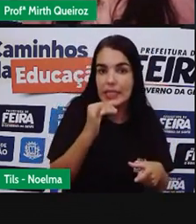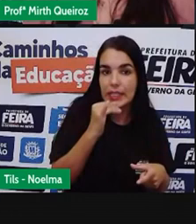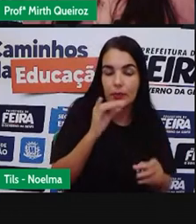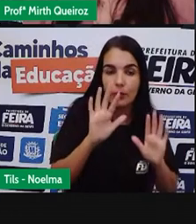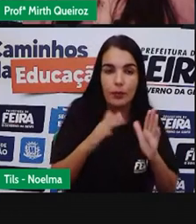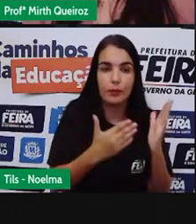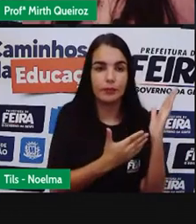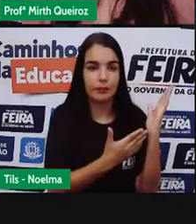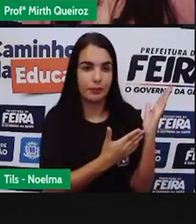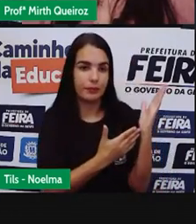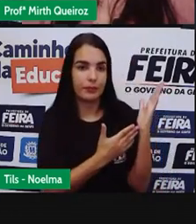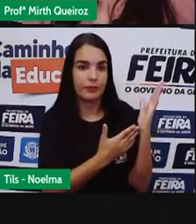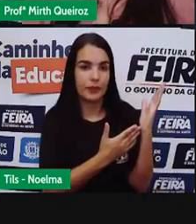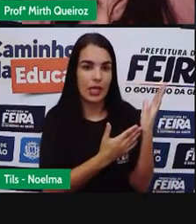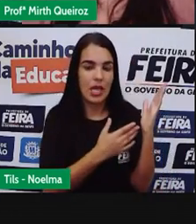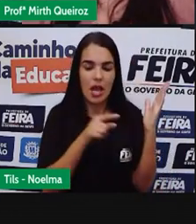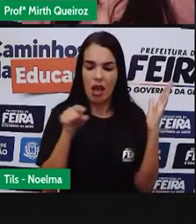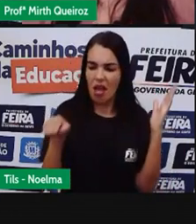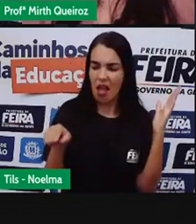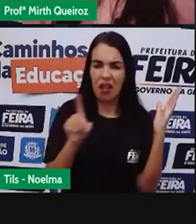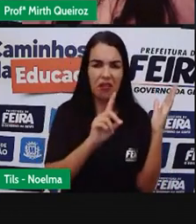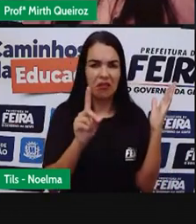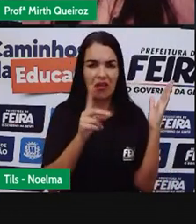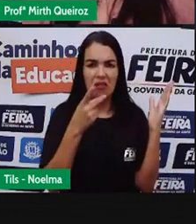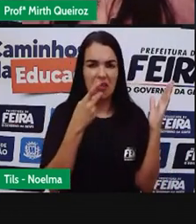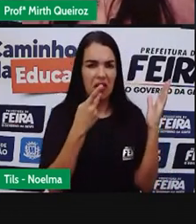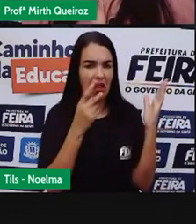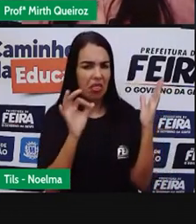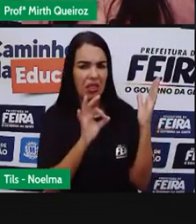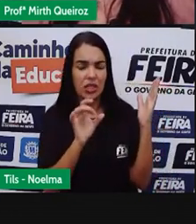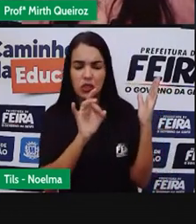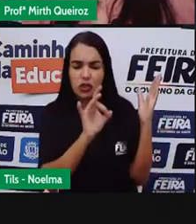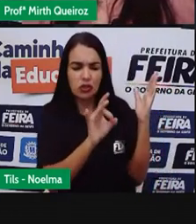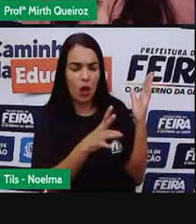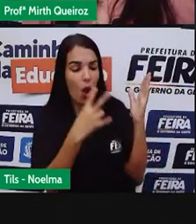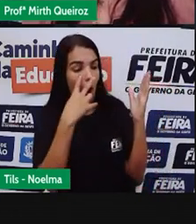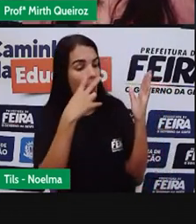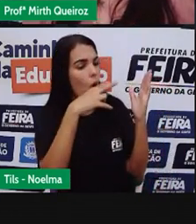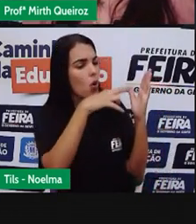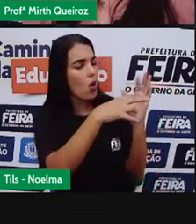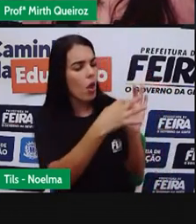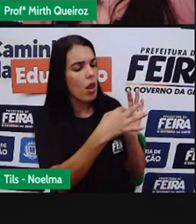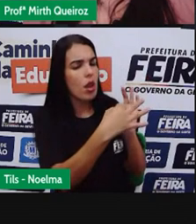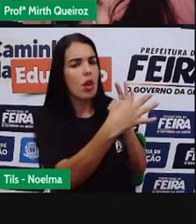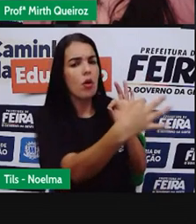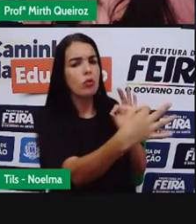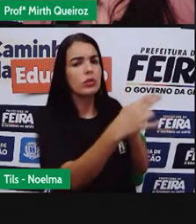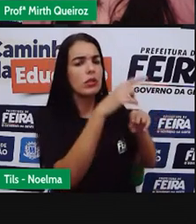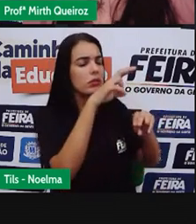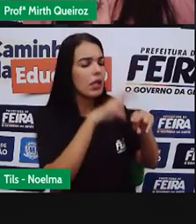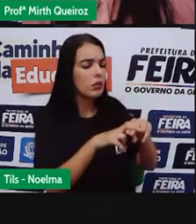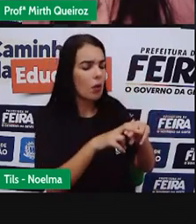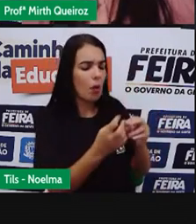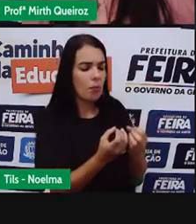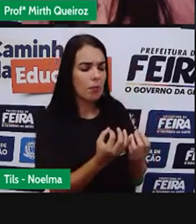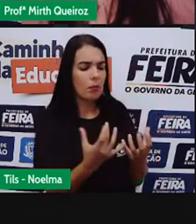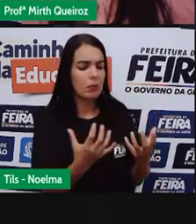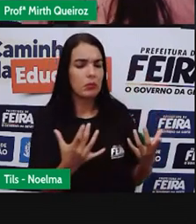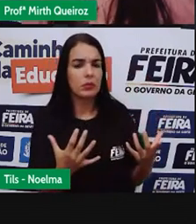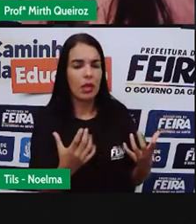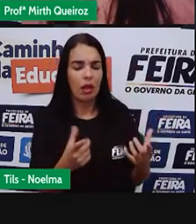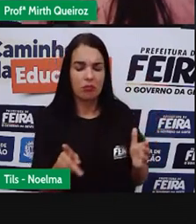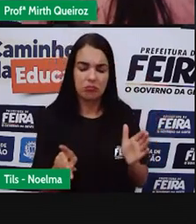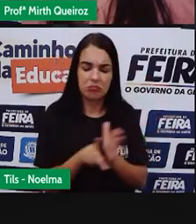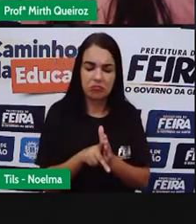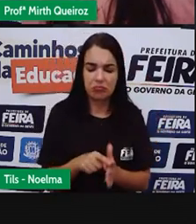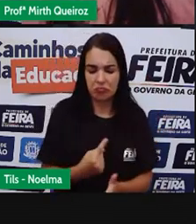exemplo, ele não disse nada, apenas olhou ao longe e sentou por cima da grama. Queria ficar